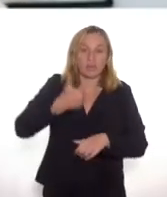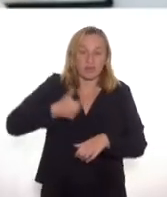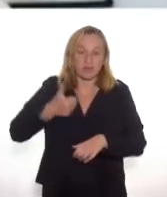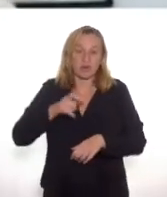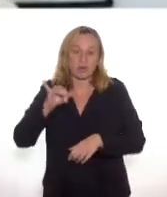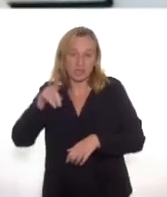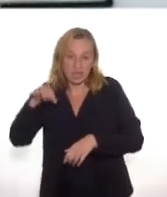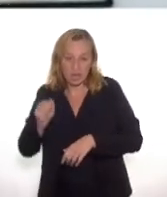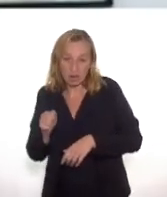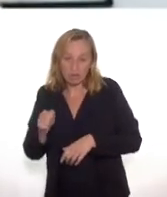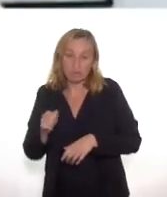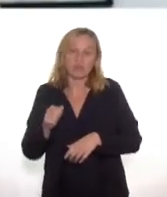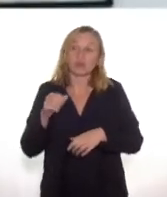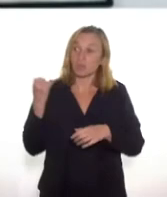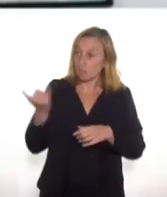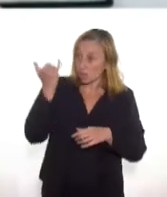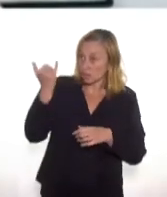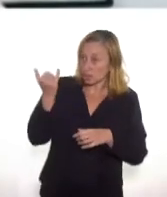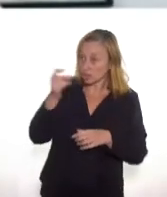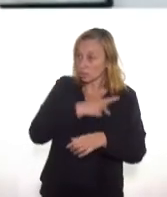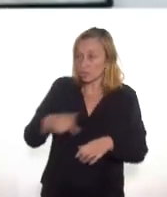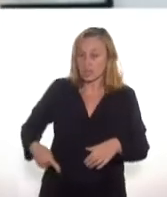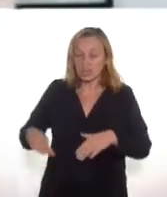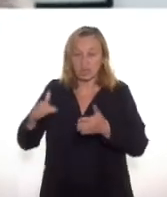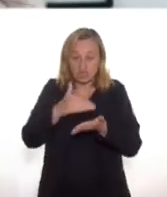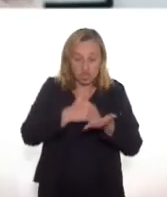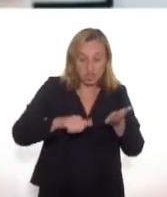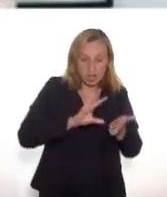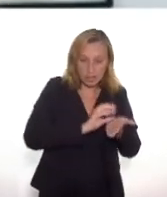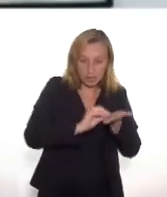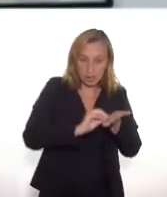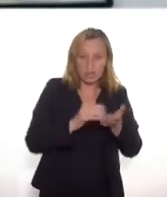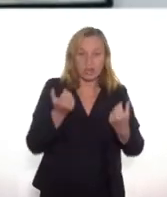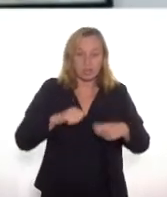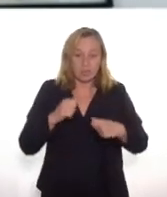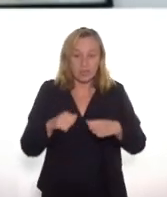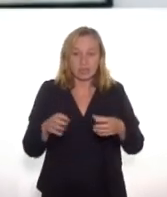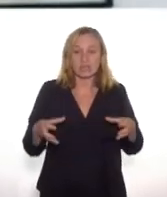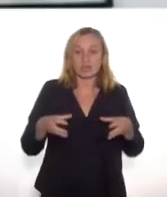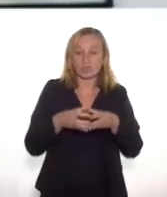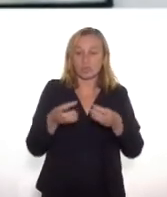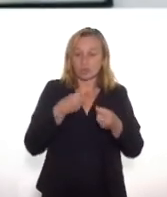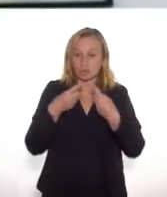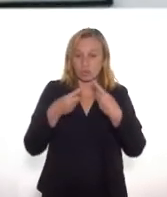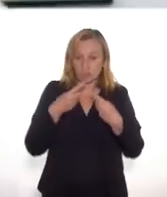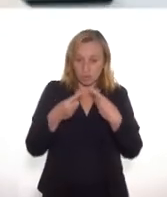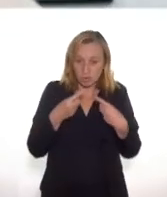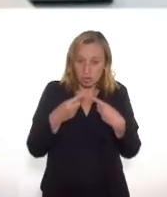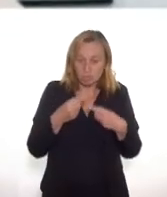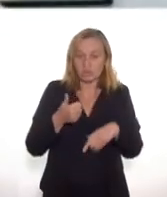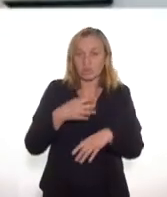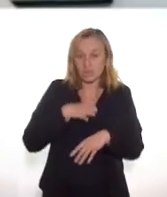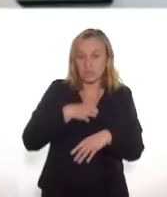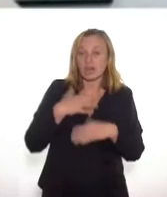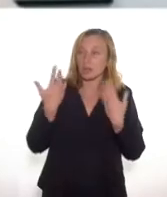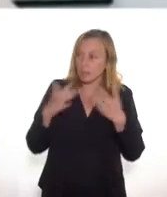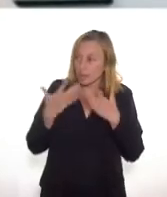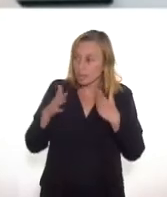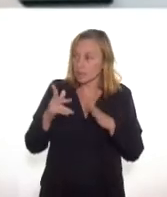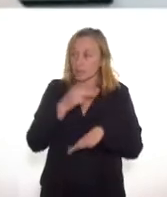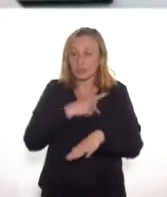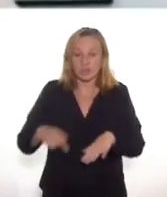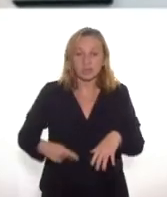acertado ao tirar o projeto de pauta, porque precisa da condução da Assembleia Legislativa, mas nesse sentido, presidente. Então, parabéns por